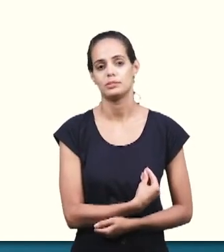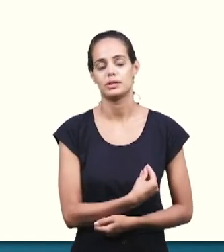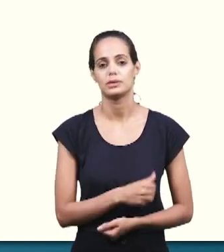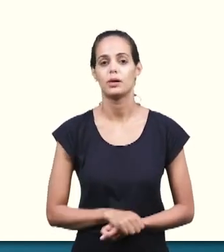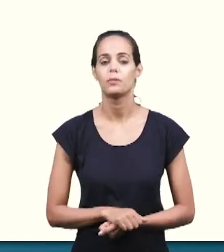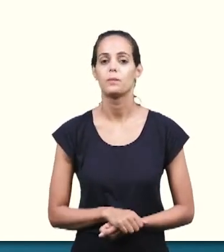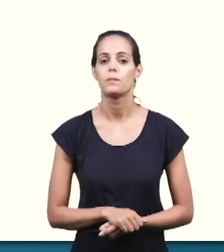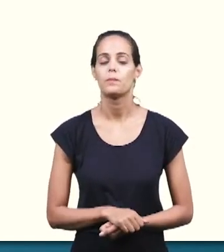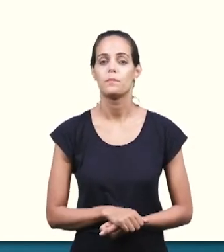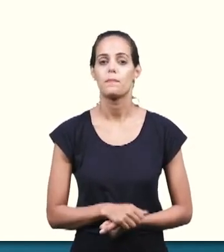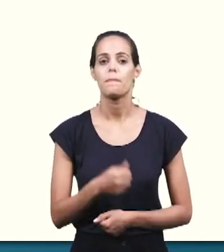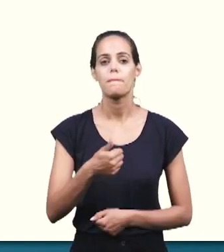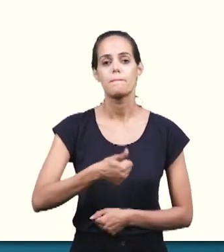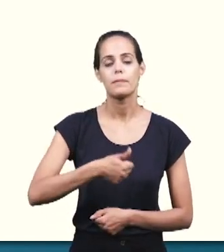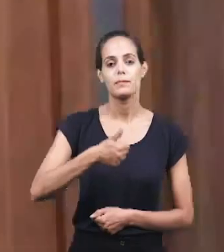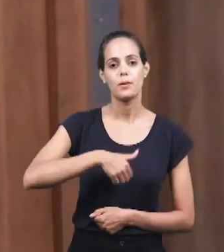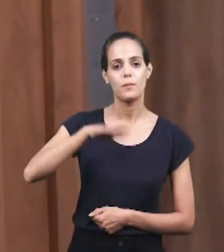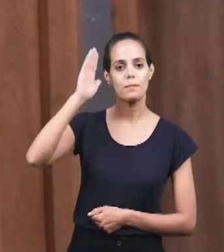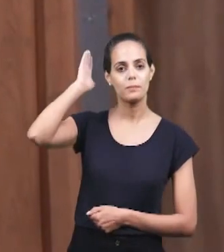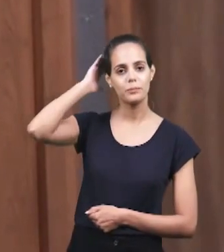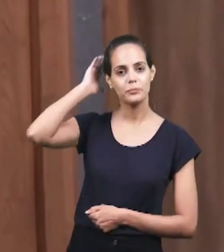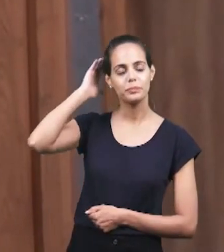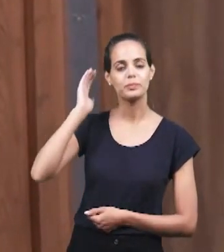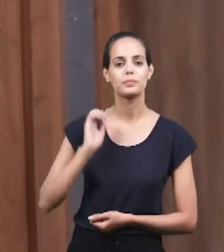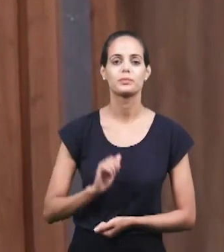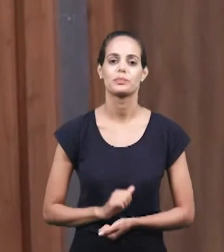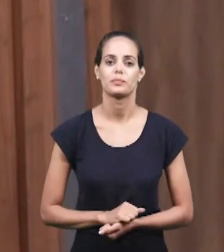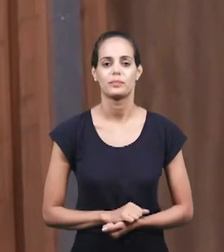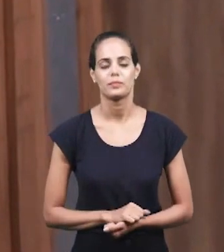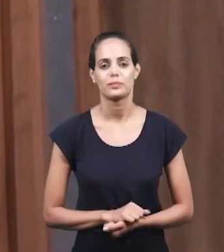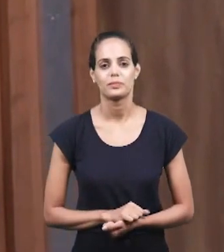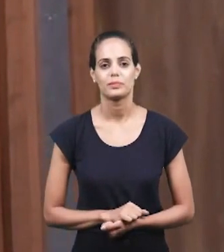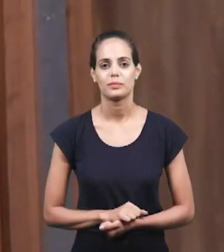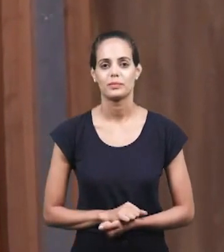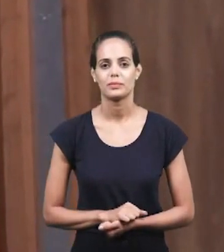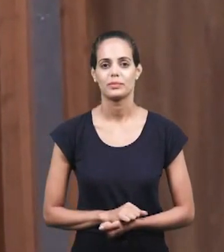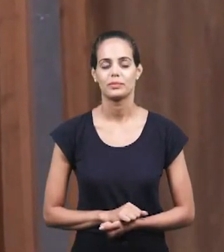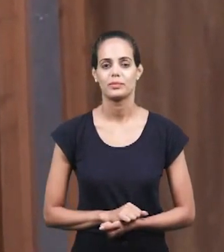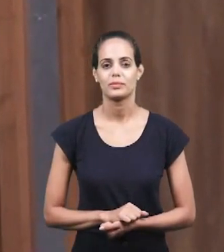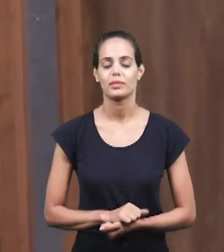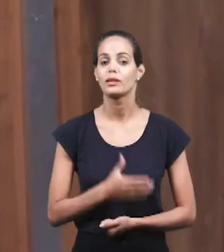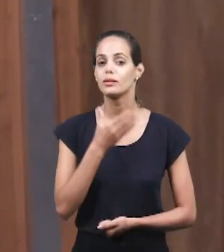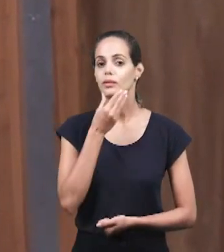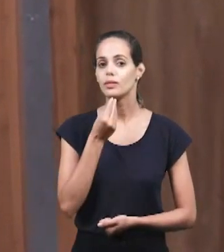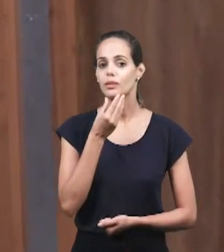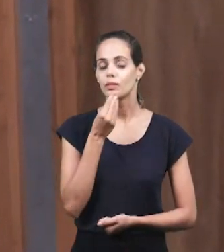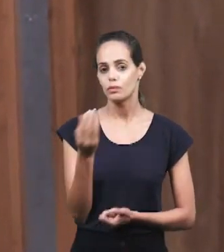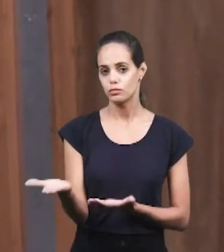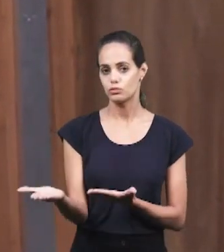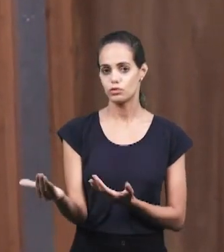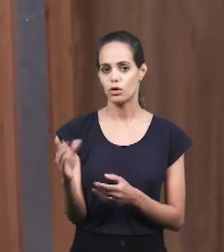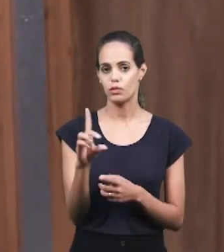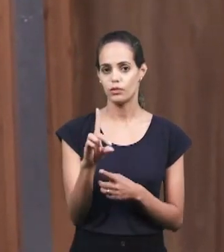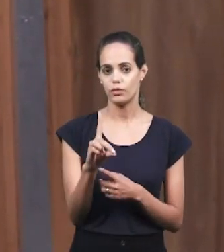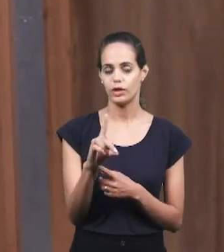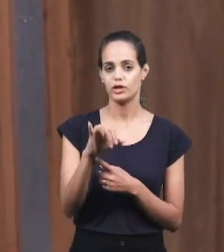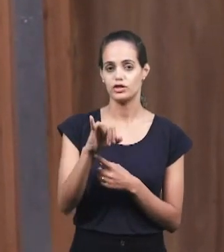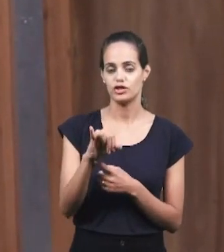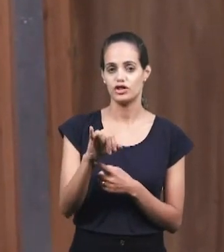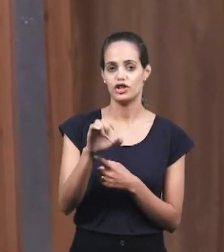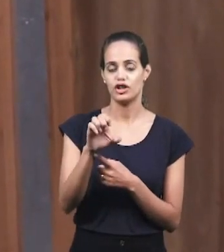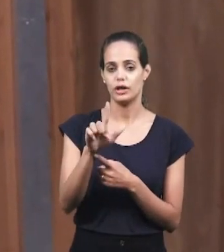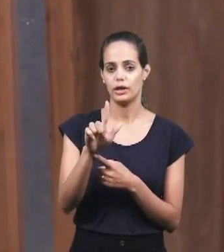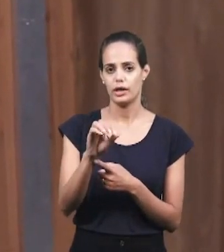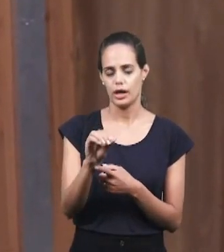participação, primeiramente, lá do estado do Paraná. Nós vamos ter lá no Paraná o nosso irmão jovem, o Diego. Ele é do grupo